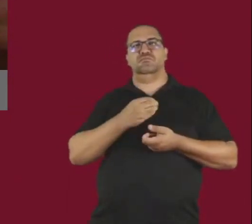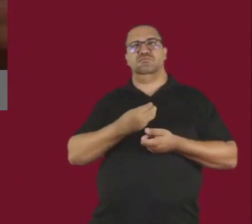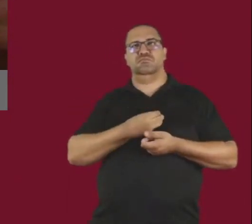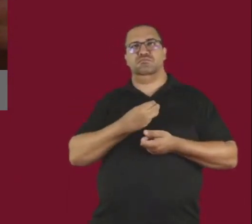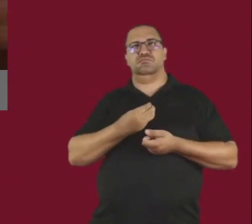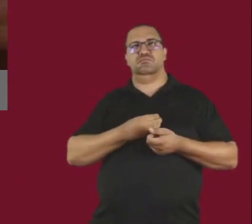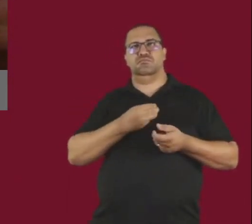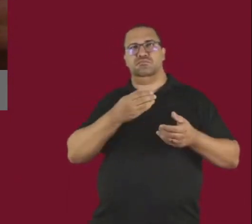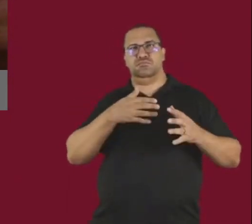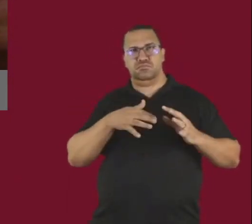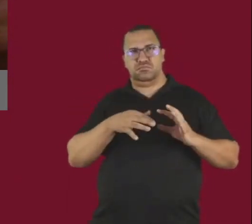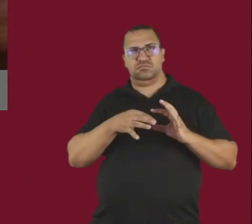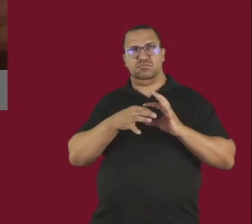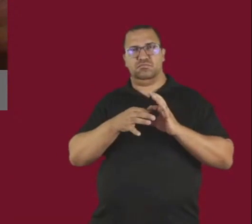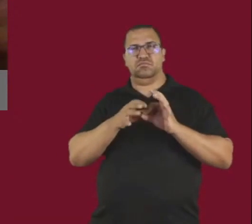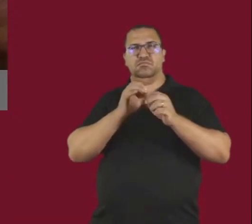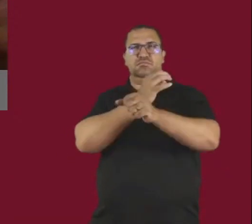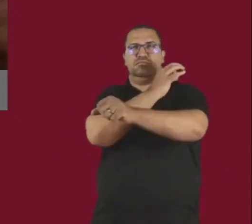as pessoas floresta,